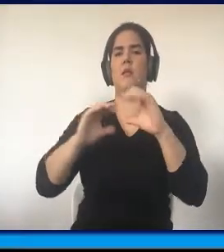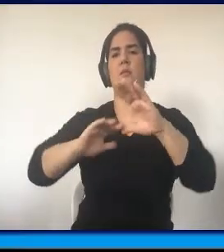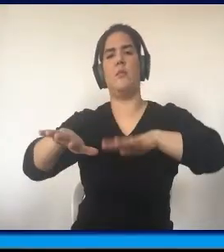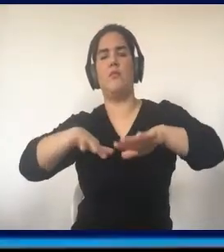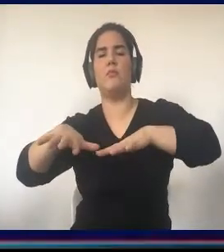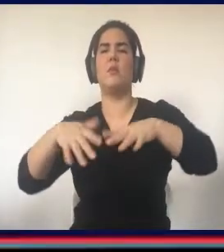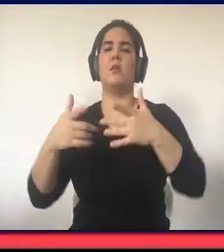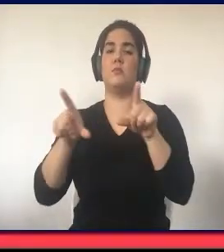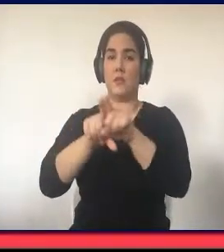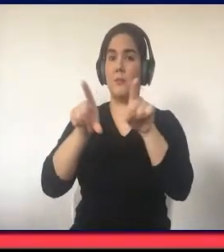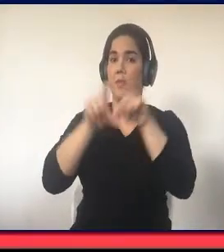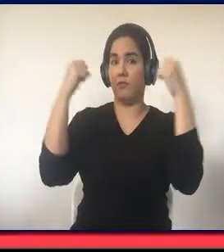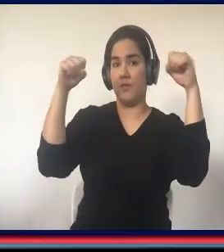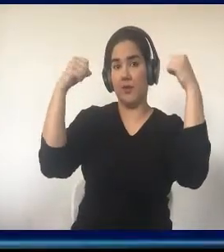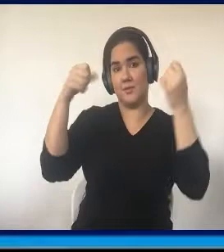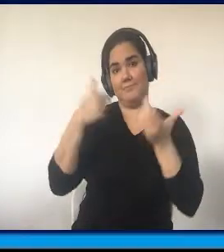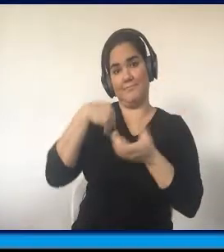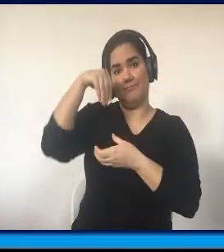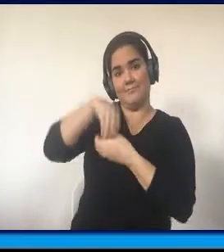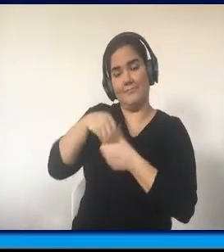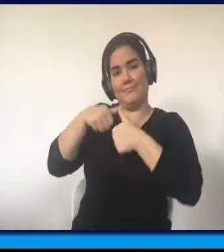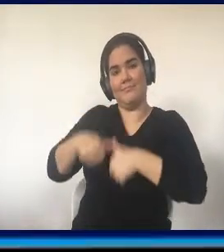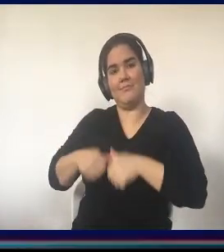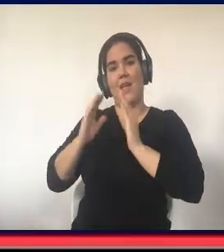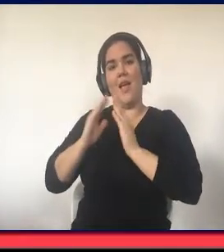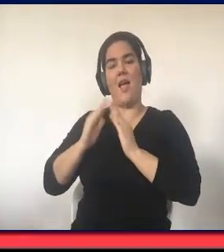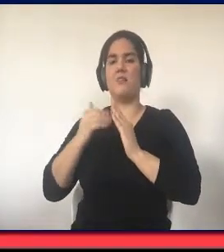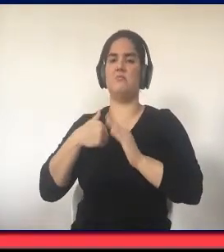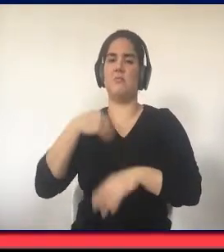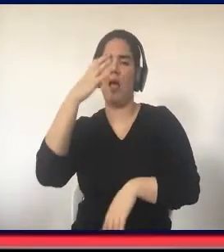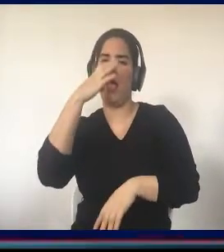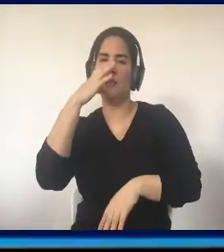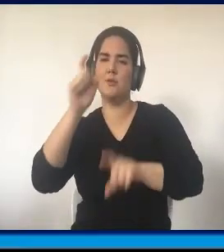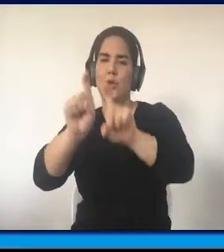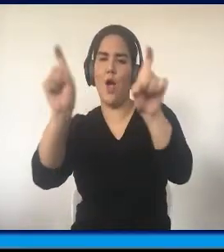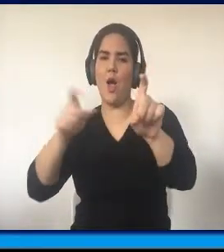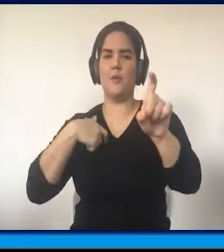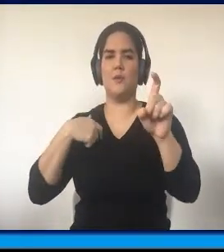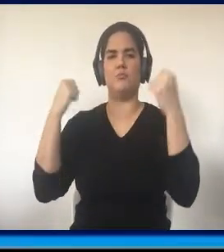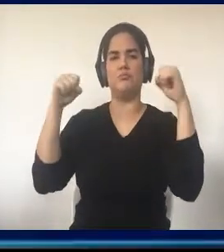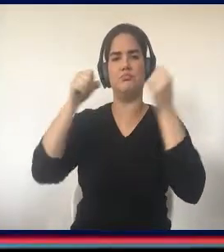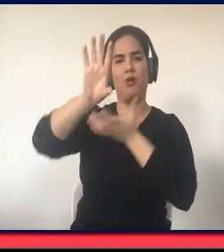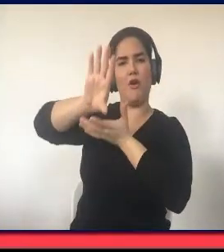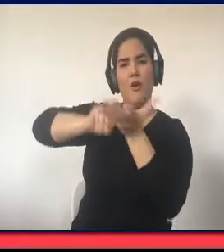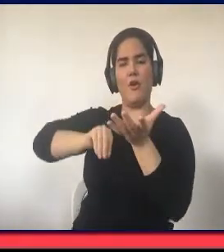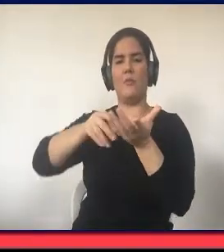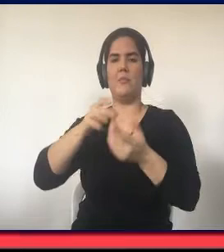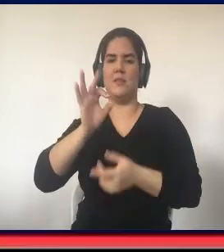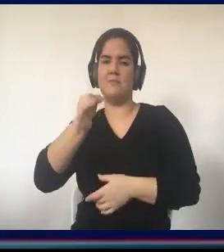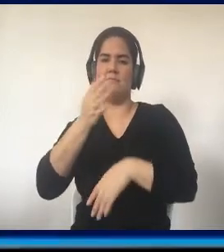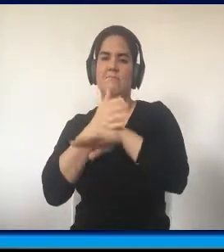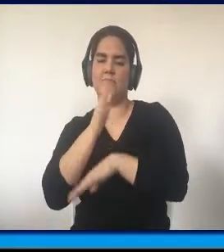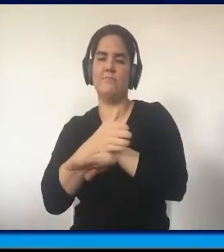porque hoje a gente assiste uma aula virtual e executa em casa. Então são várias as formas. E Kleber,